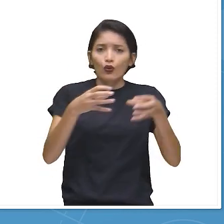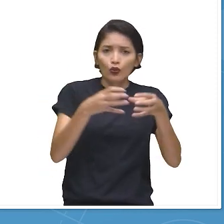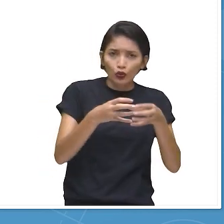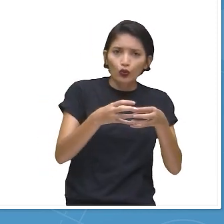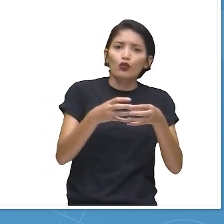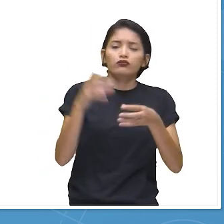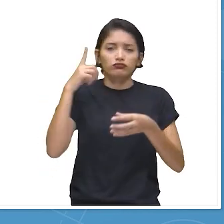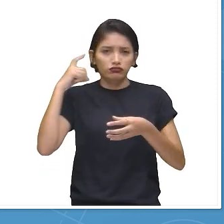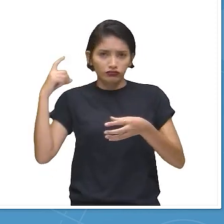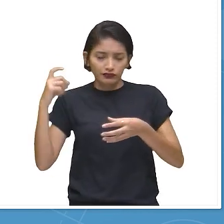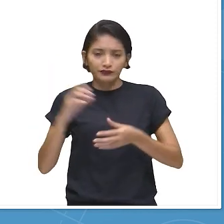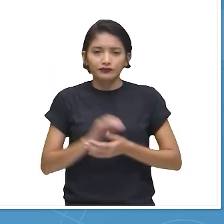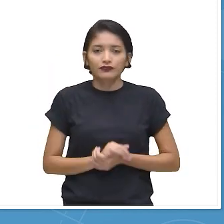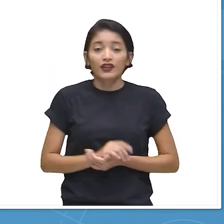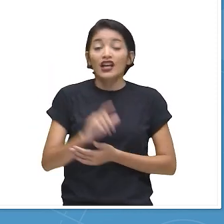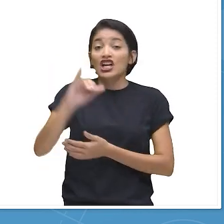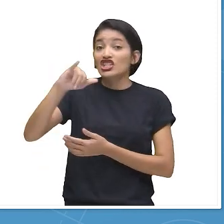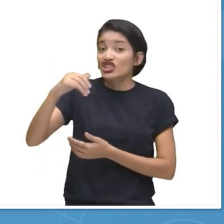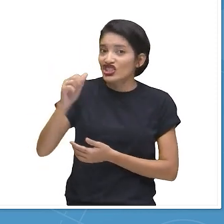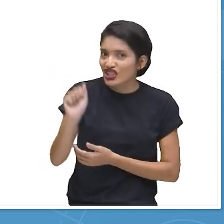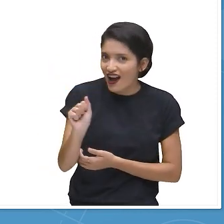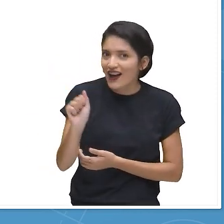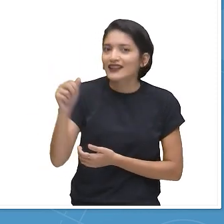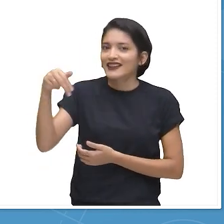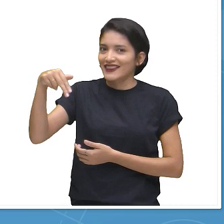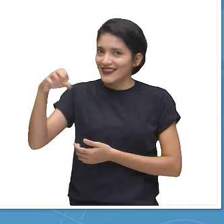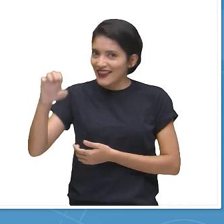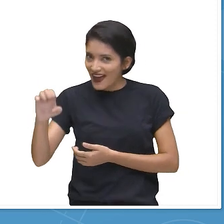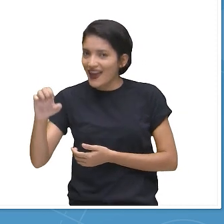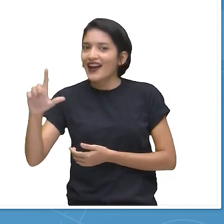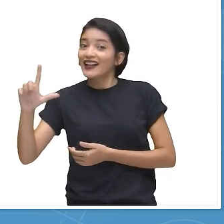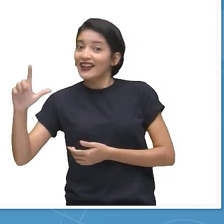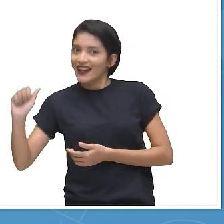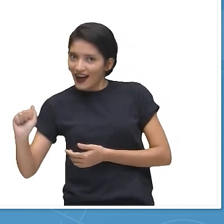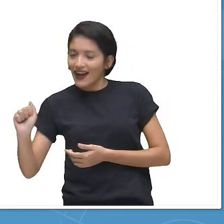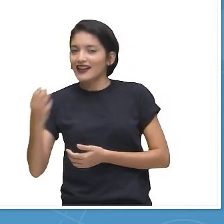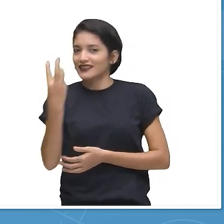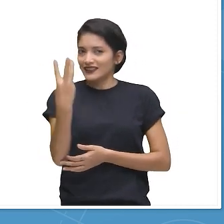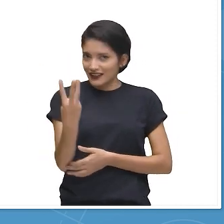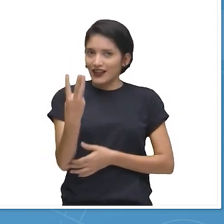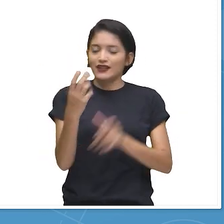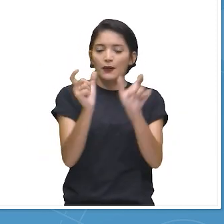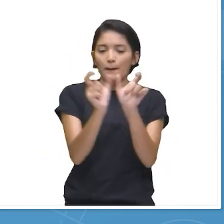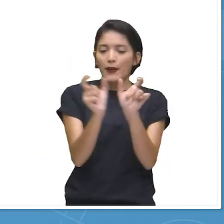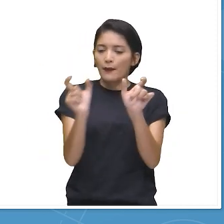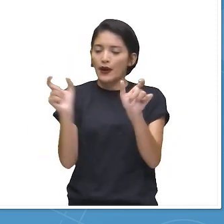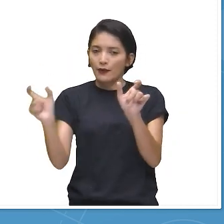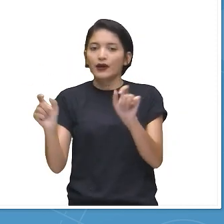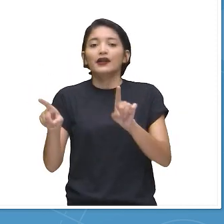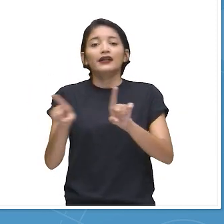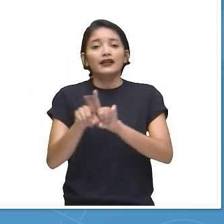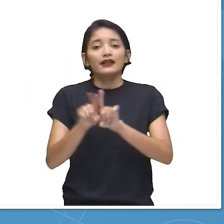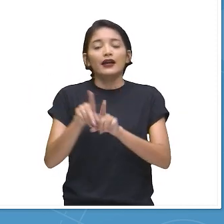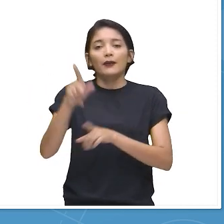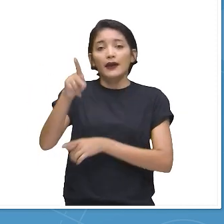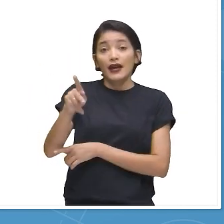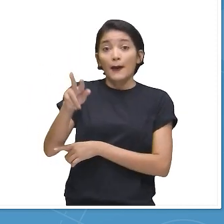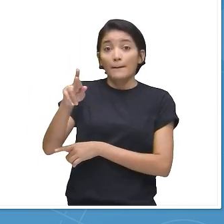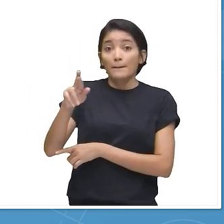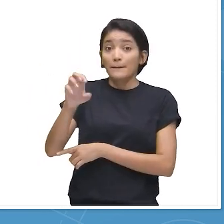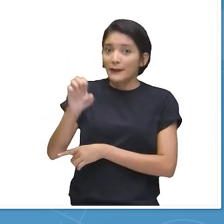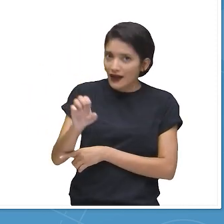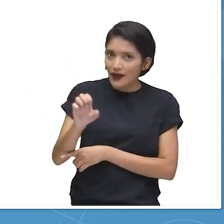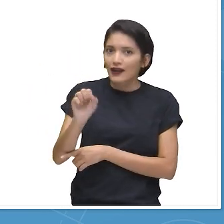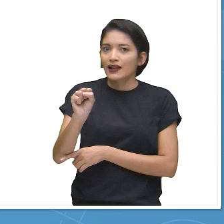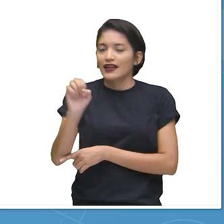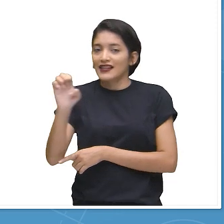som. Janela, 3 vezes, então, trissílaba. Presente, presente, olha